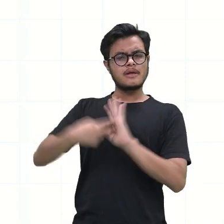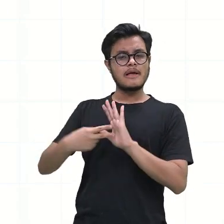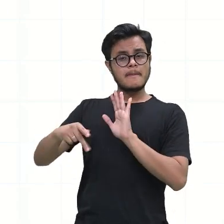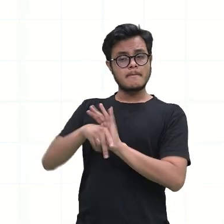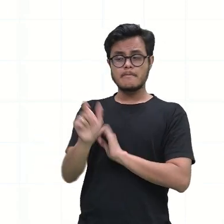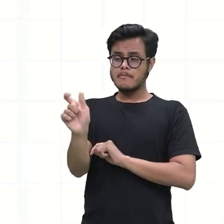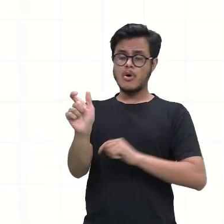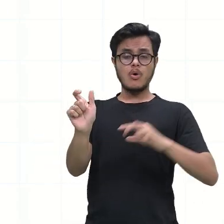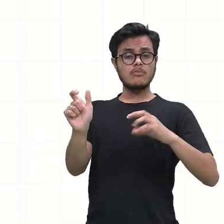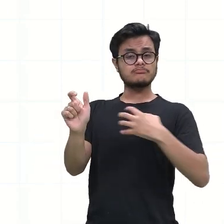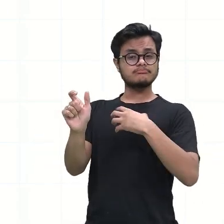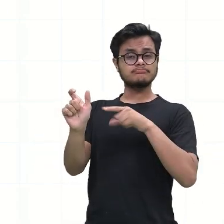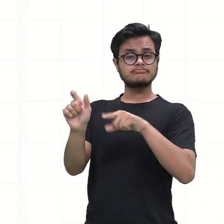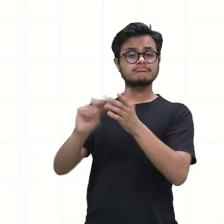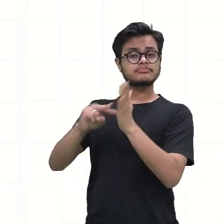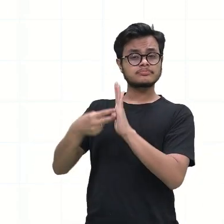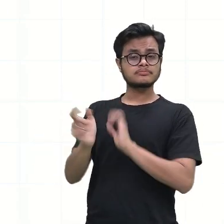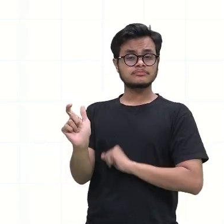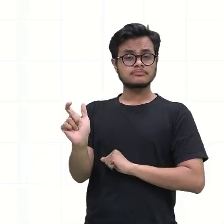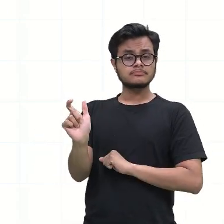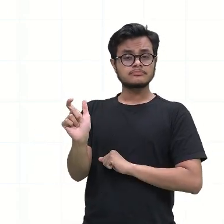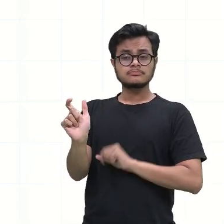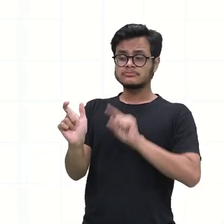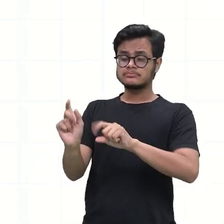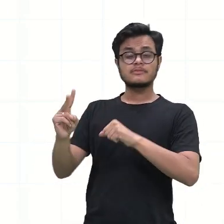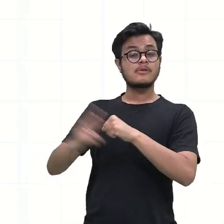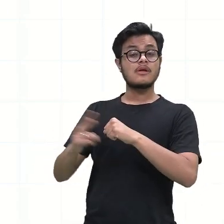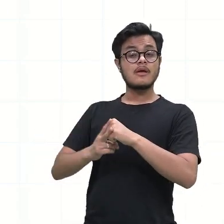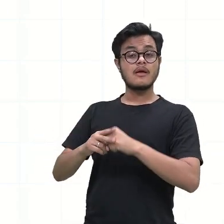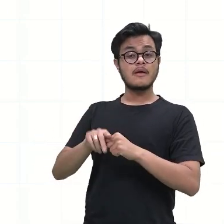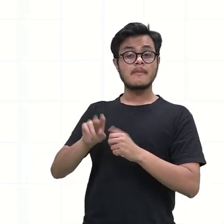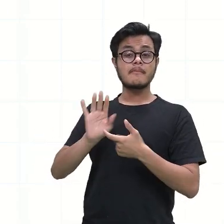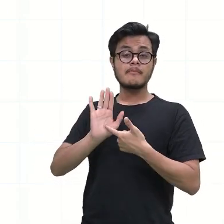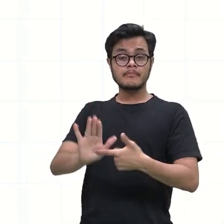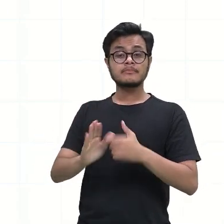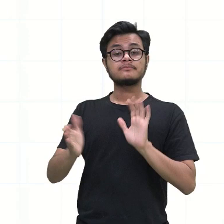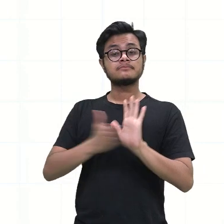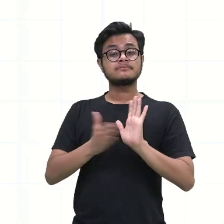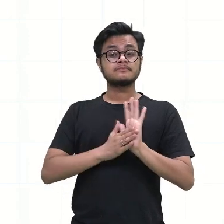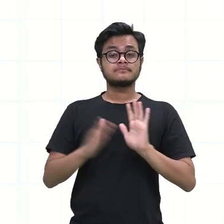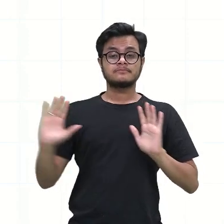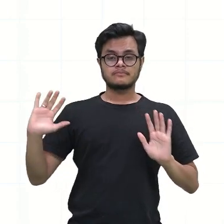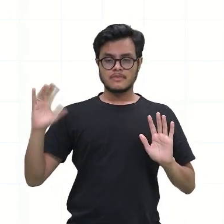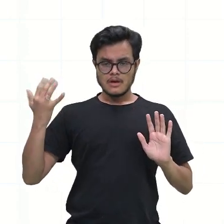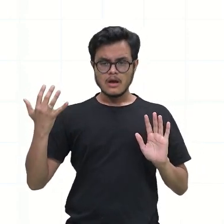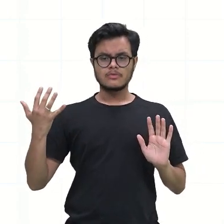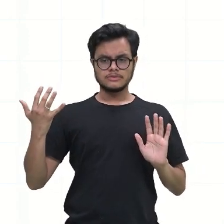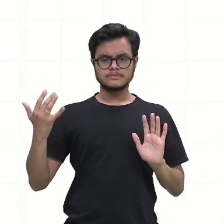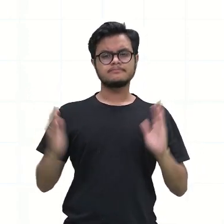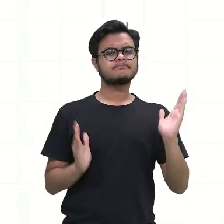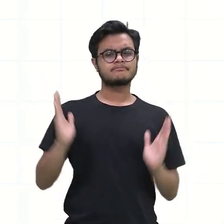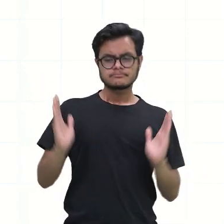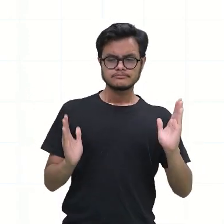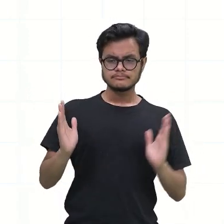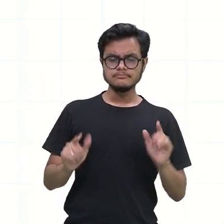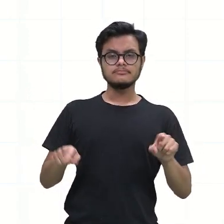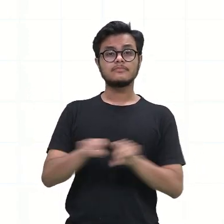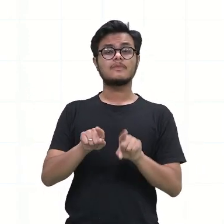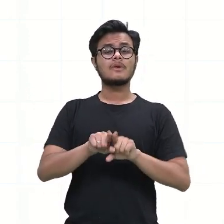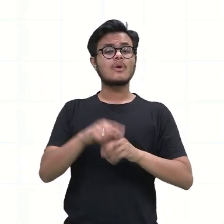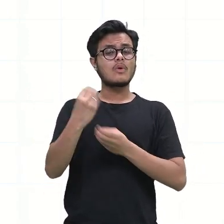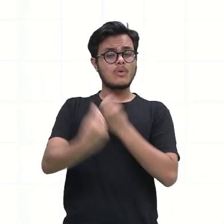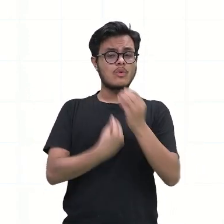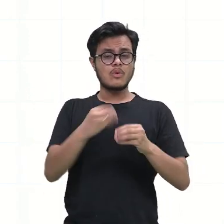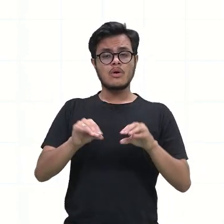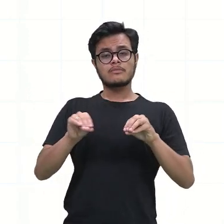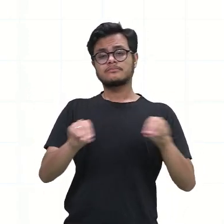do sentido, que ele vai indicar noções de ação, processos, estado,